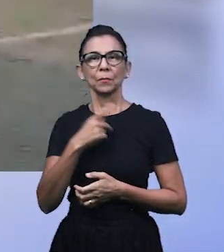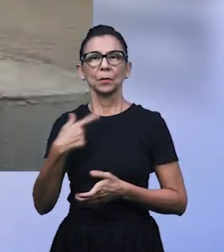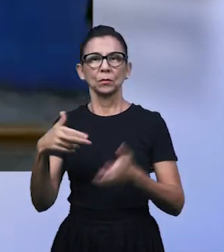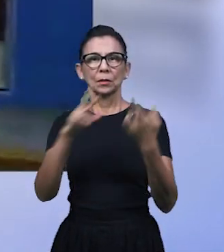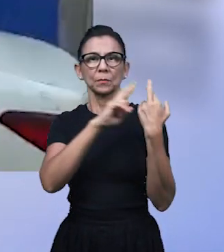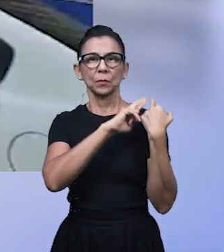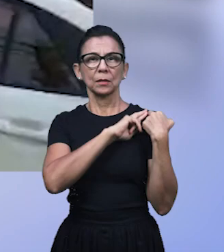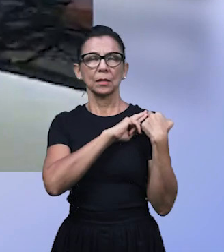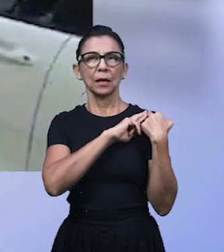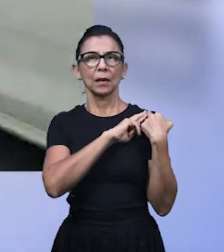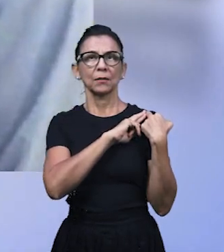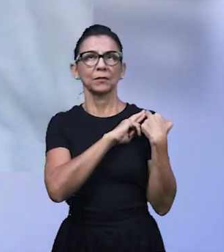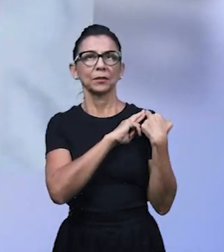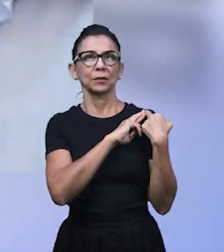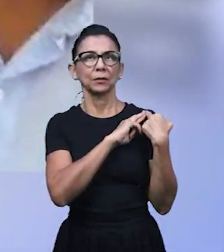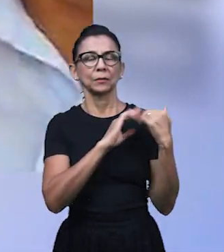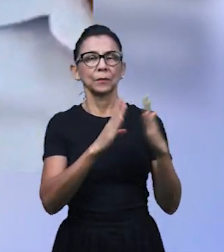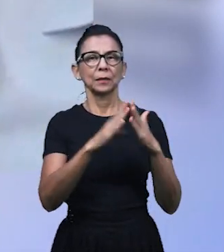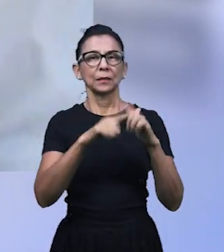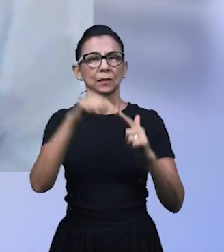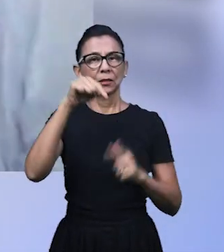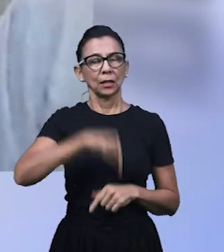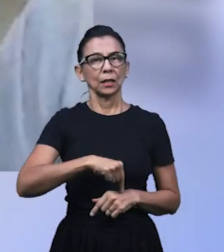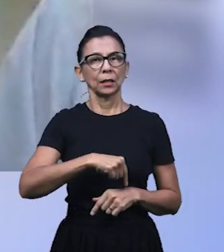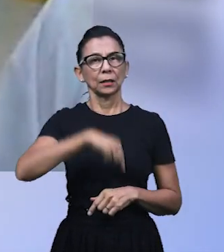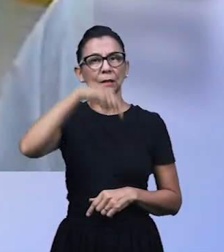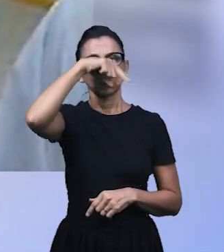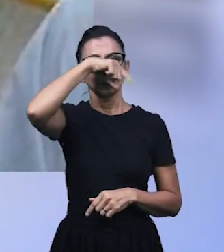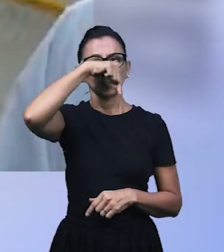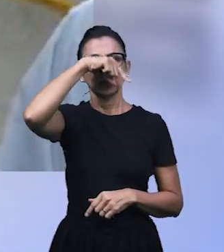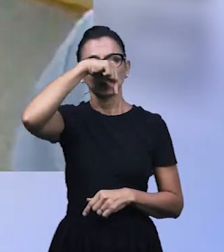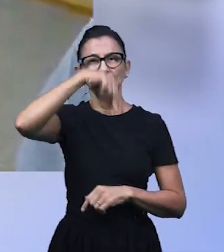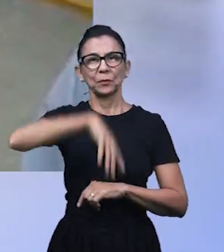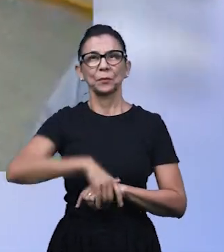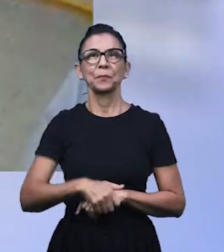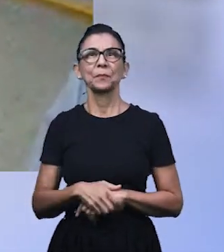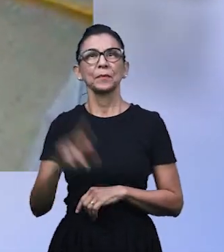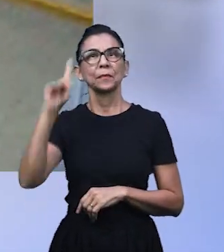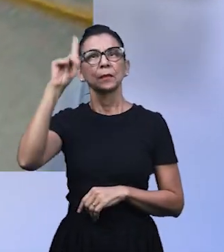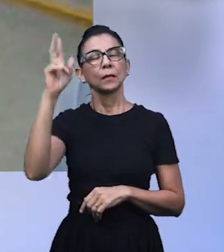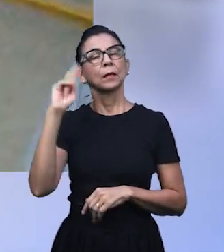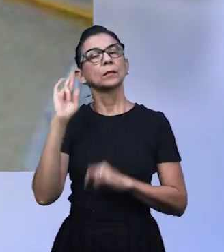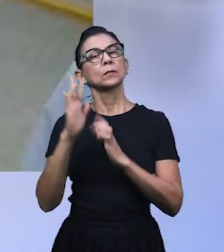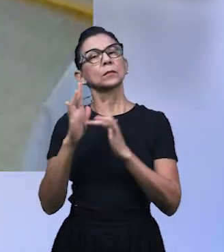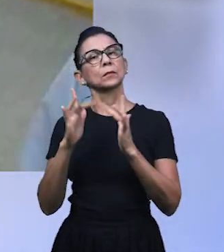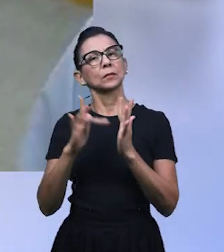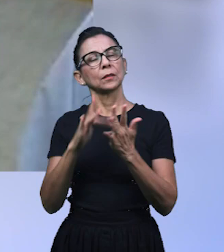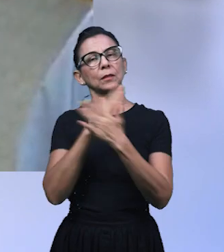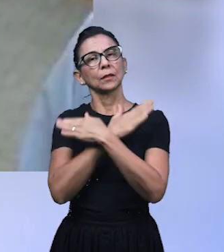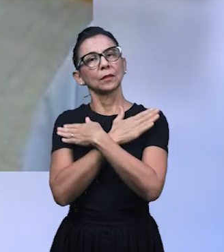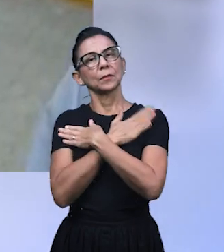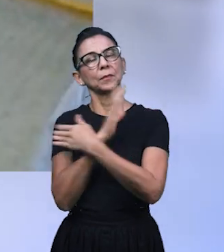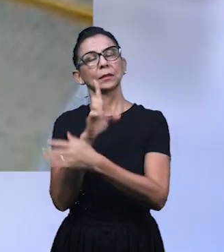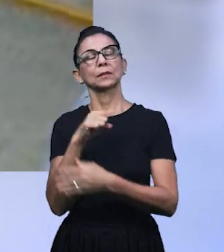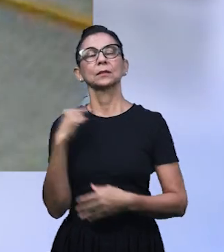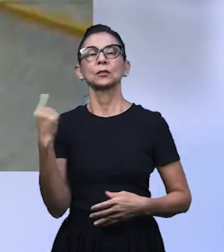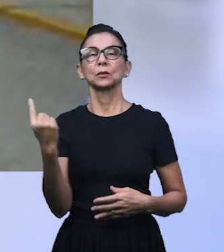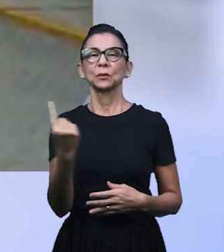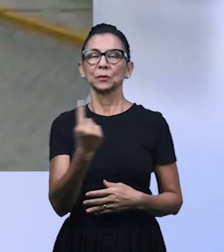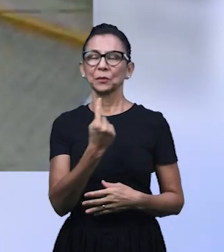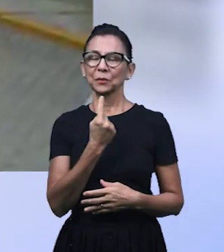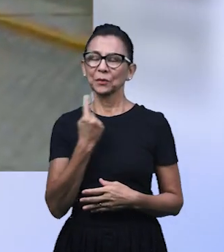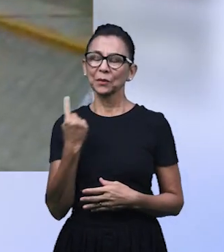Peru. Pastor Newton, a paz do Senhor. A paz do Senhor, um grande abraço a todos os nossos irmãos. Estamos aqui